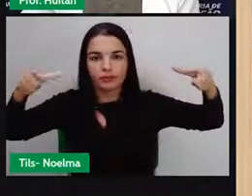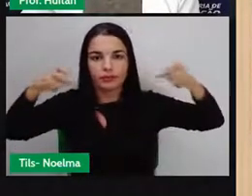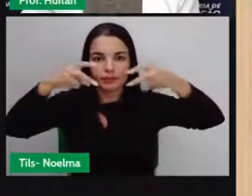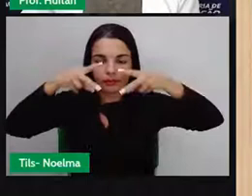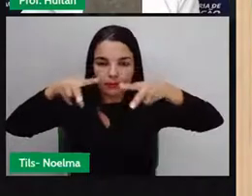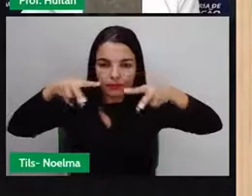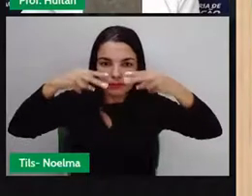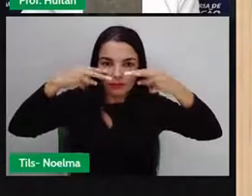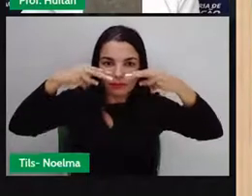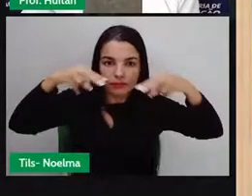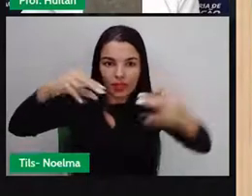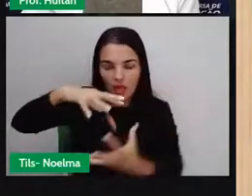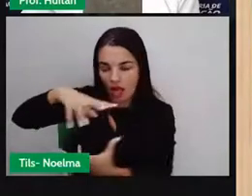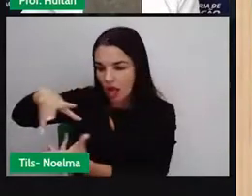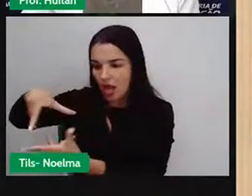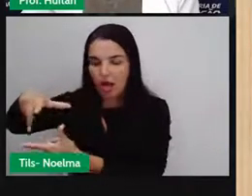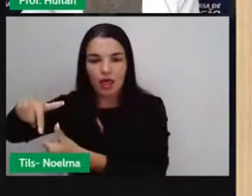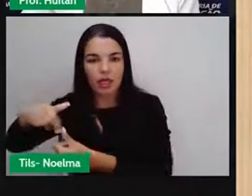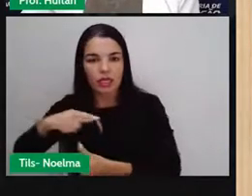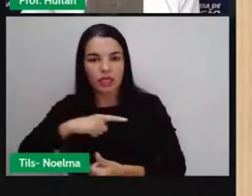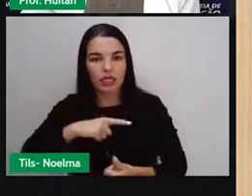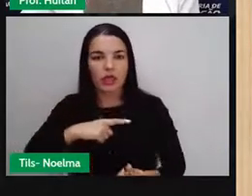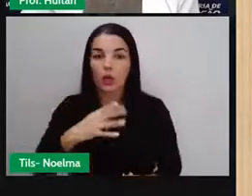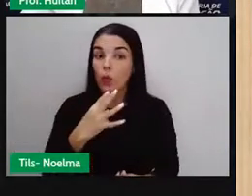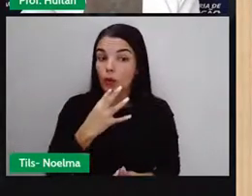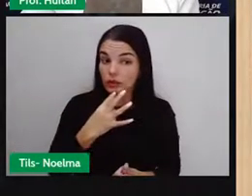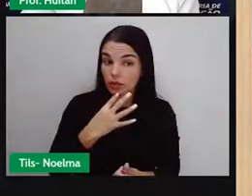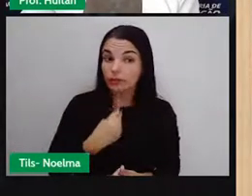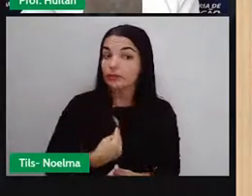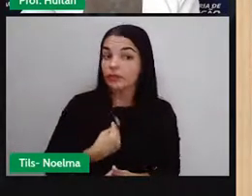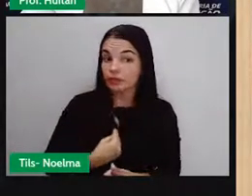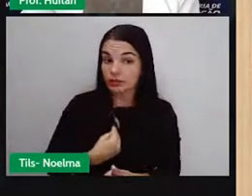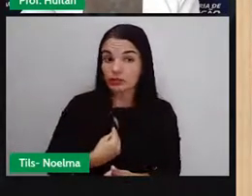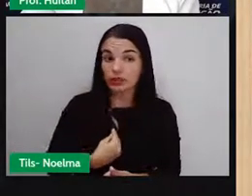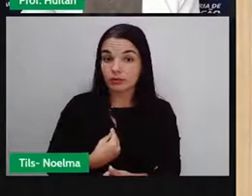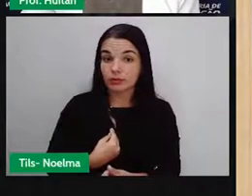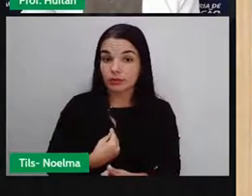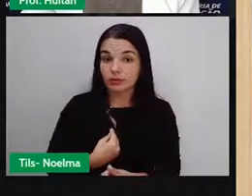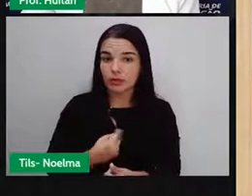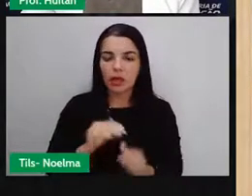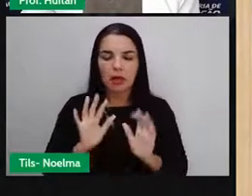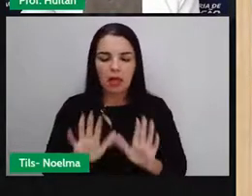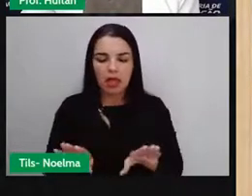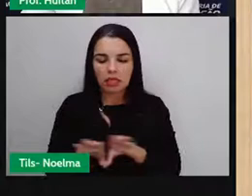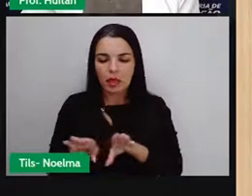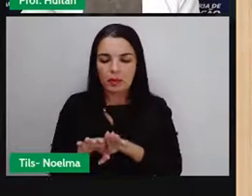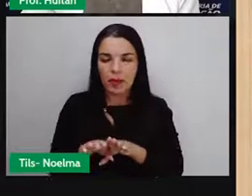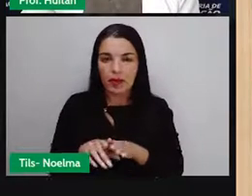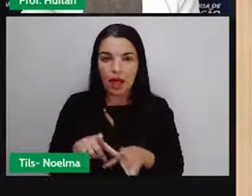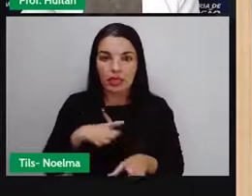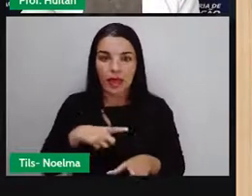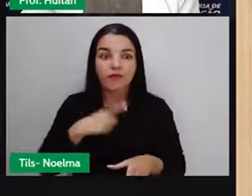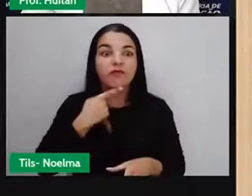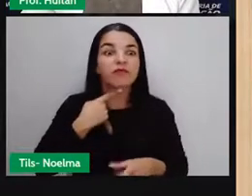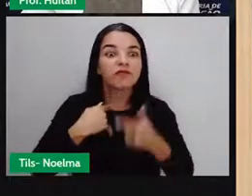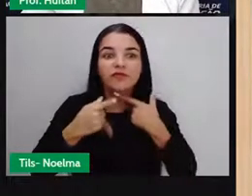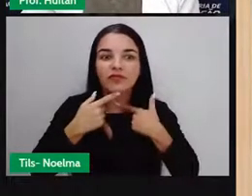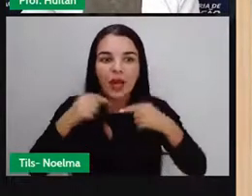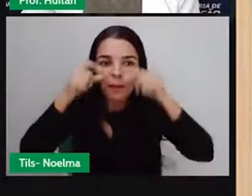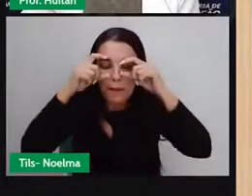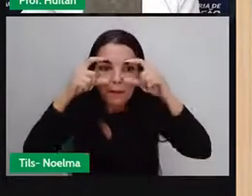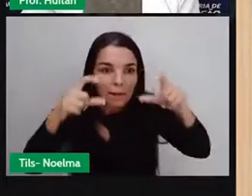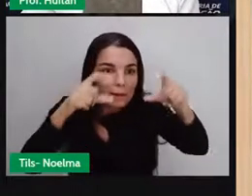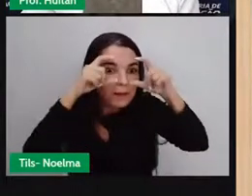de mundo para além do que conhecemos e vivenciamos. Para aguçar nossa curiosidade e